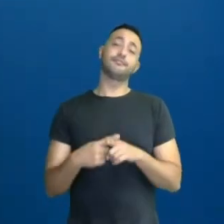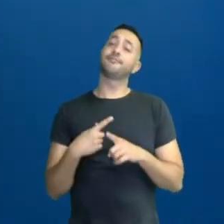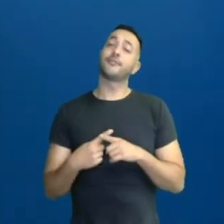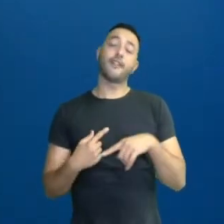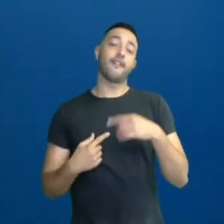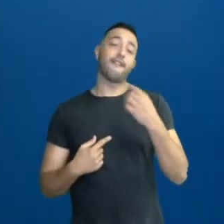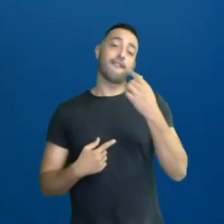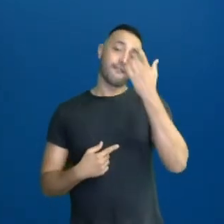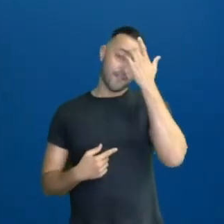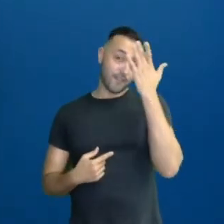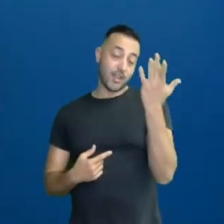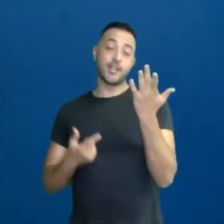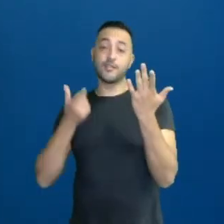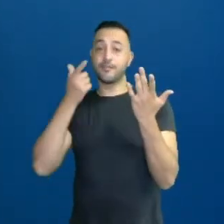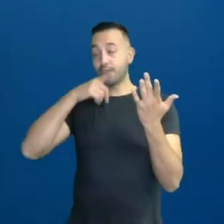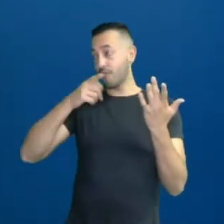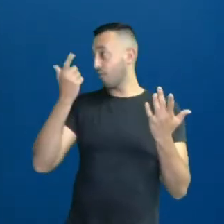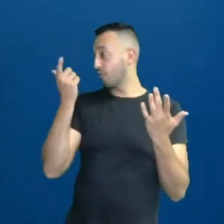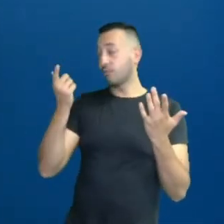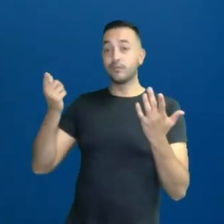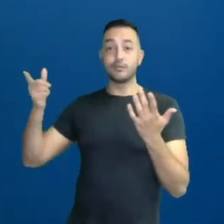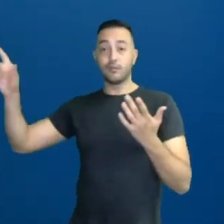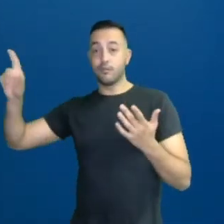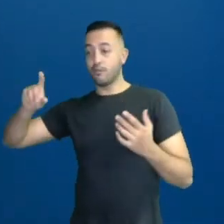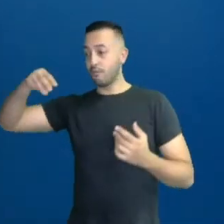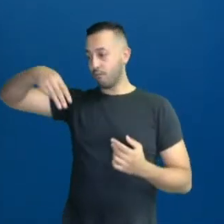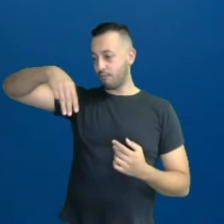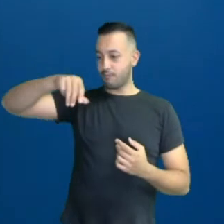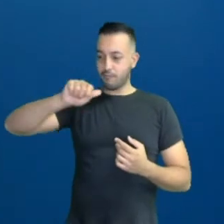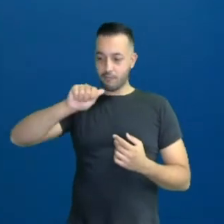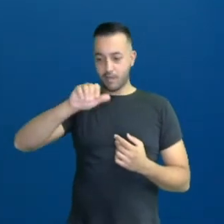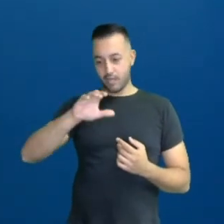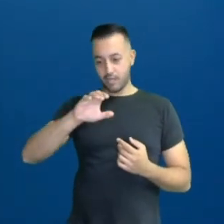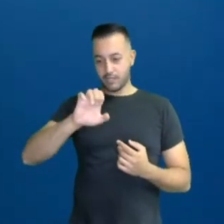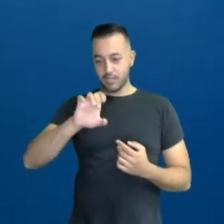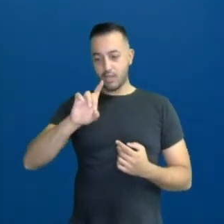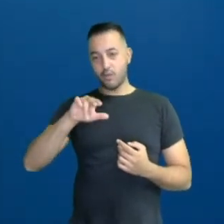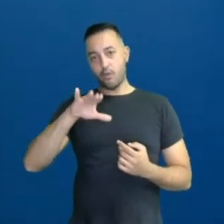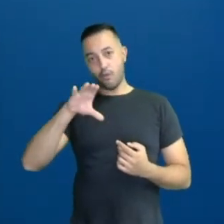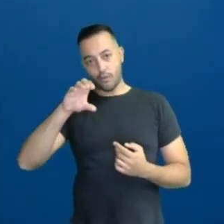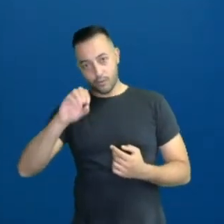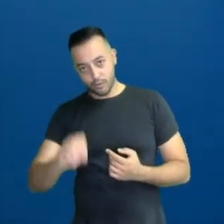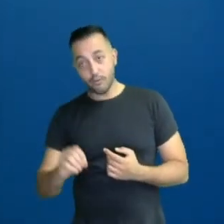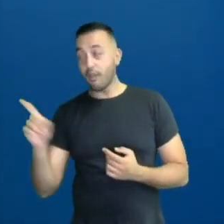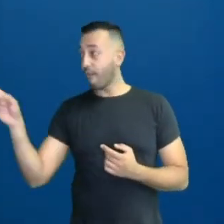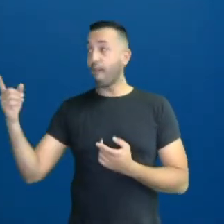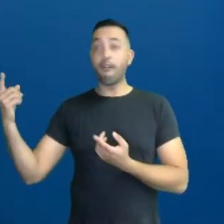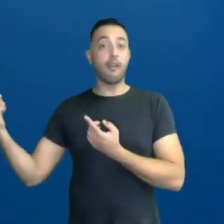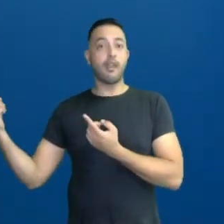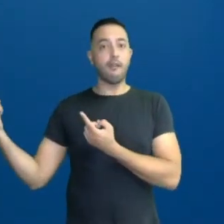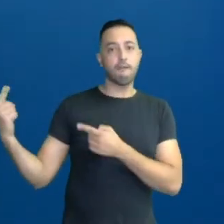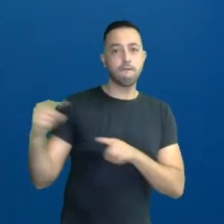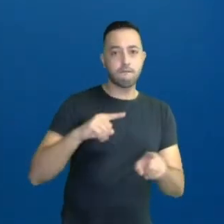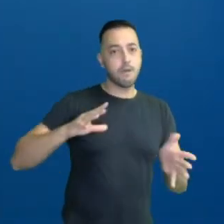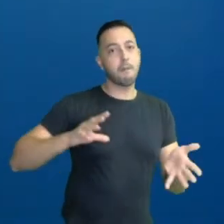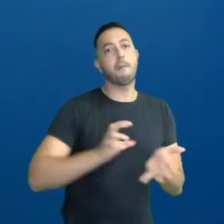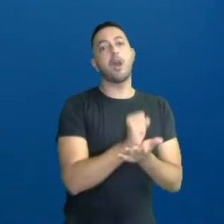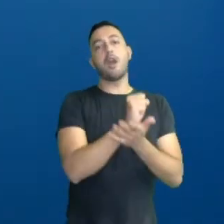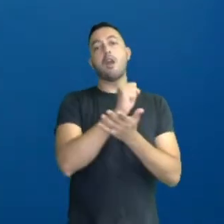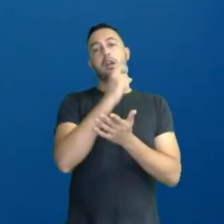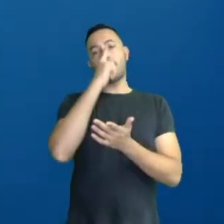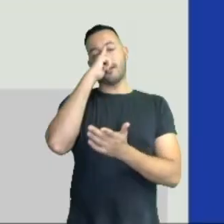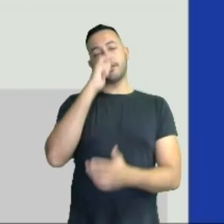fácil para o Império Macedônico, que vai e consegue conquistar a Grécia.